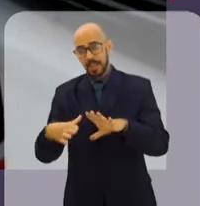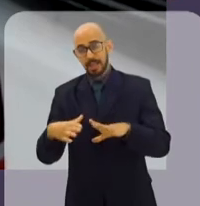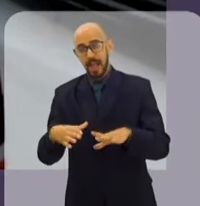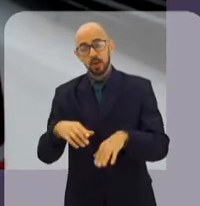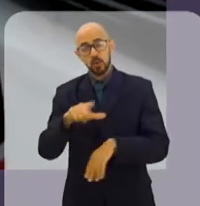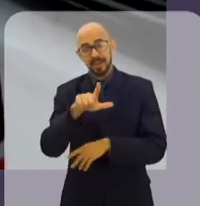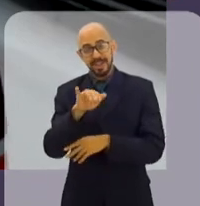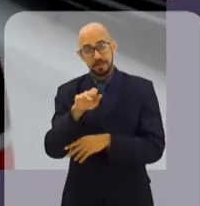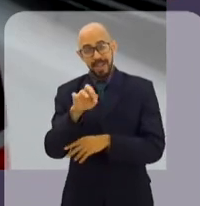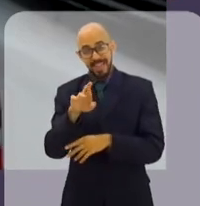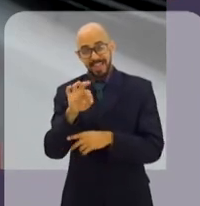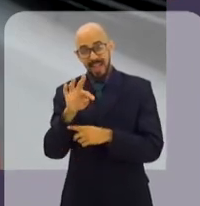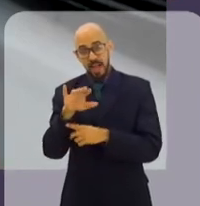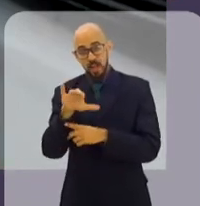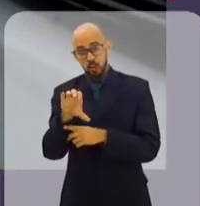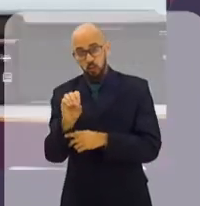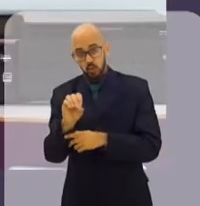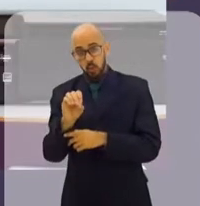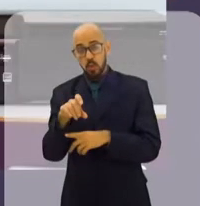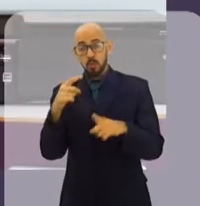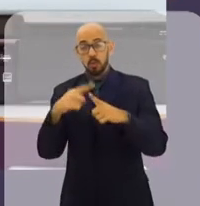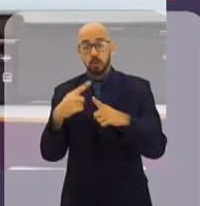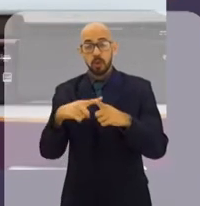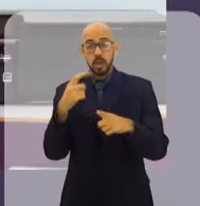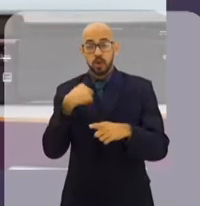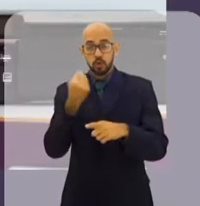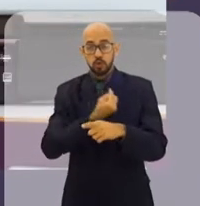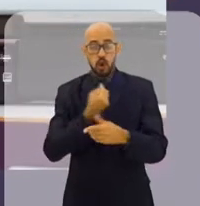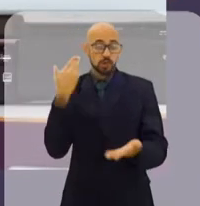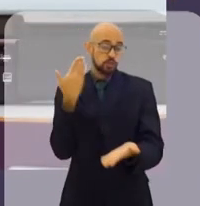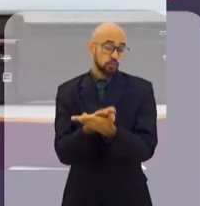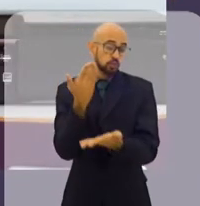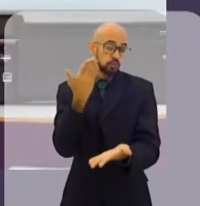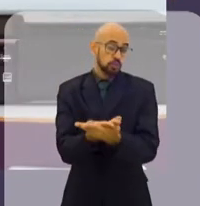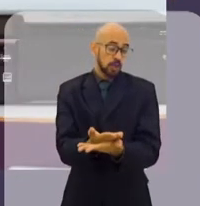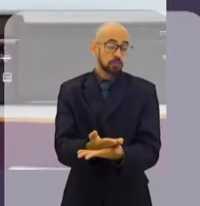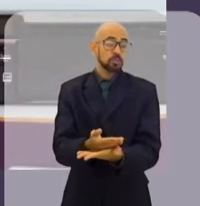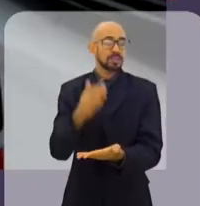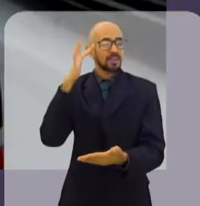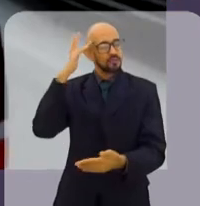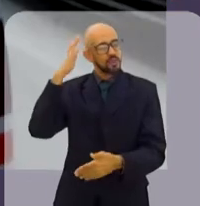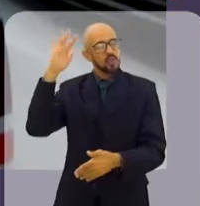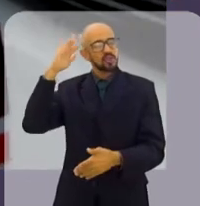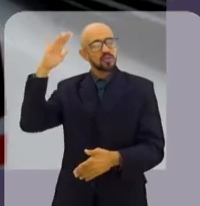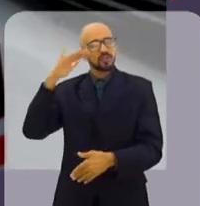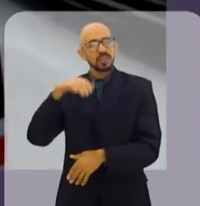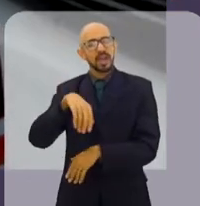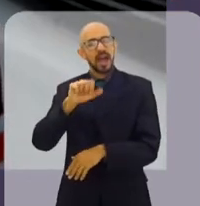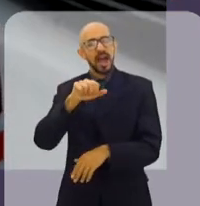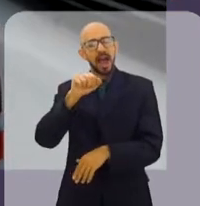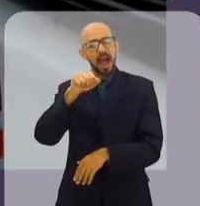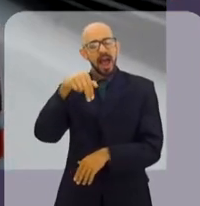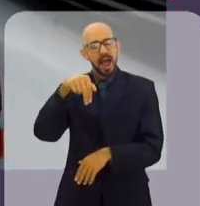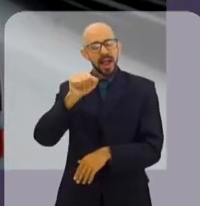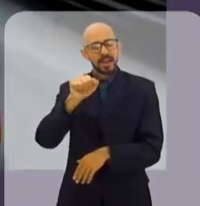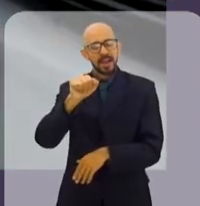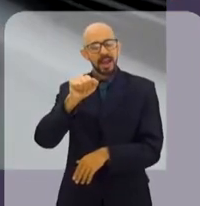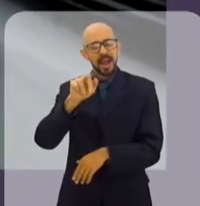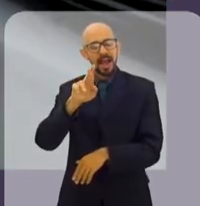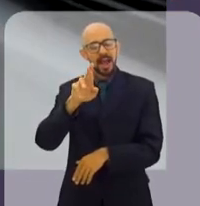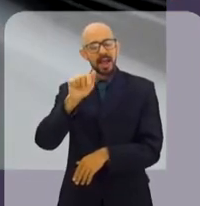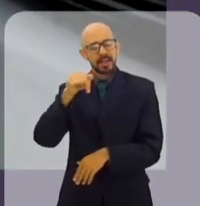também que a gente estuda e pesquisa a filosofia libertária, a filosofia anarquista, que